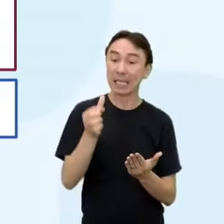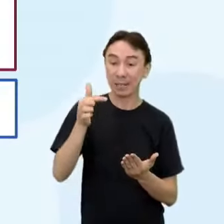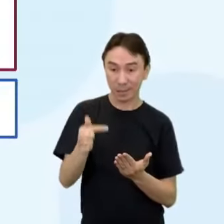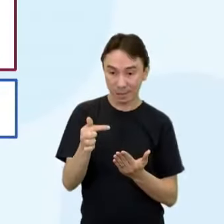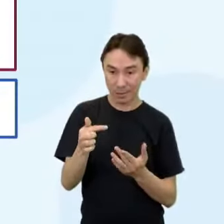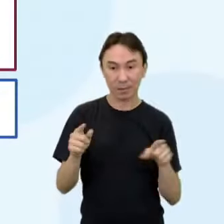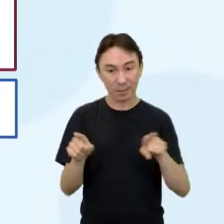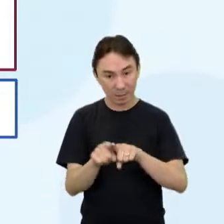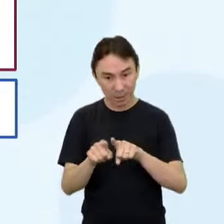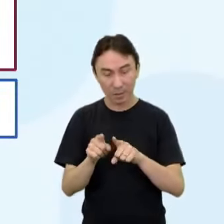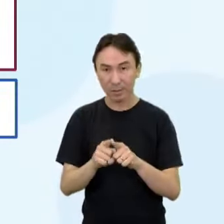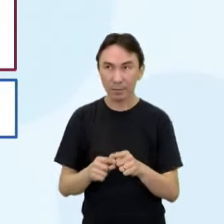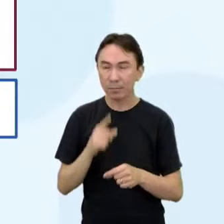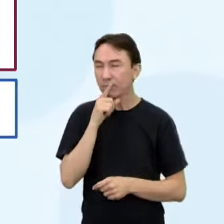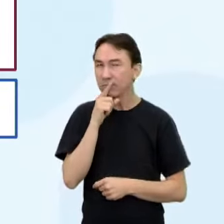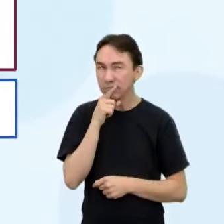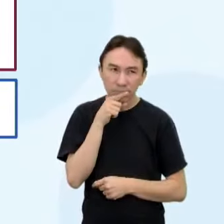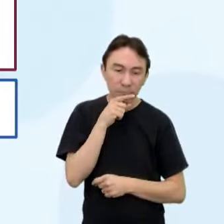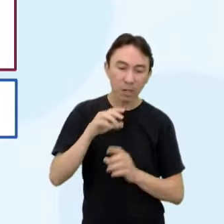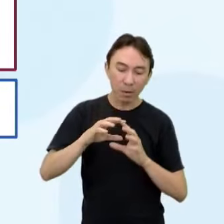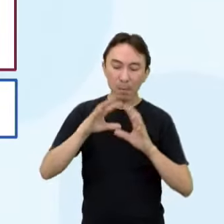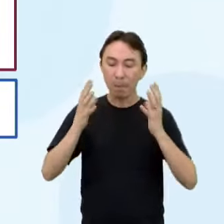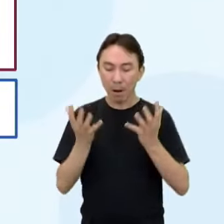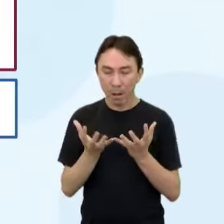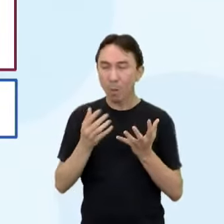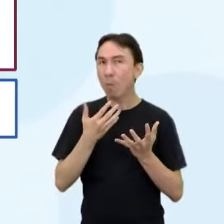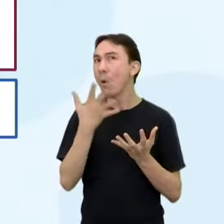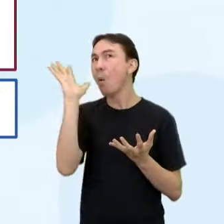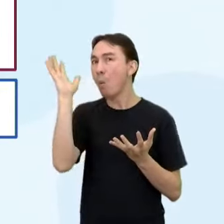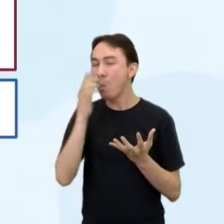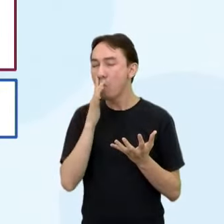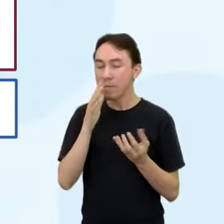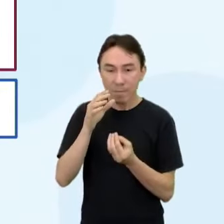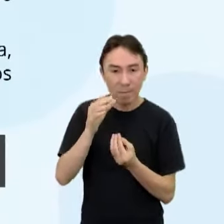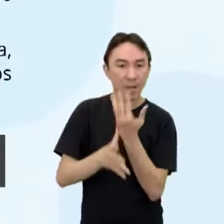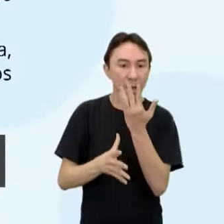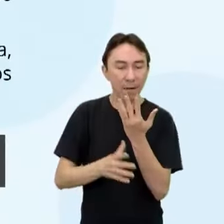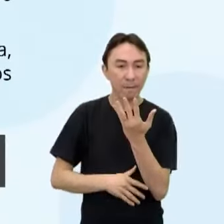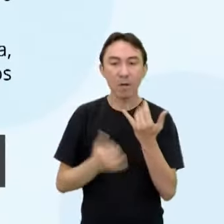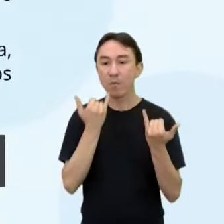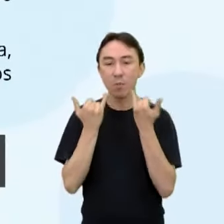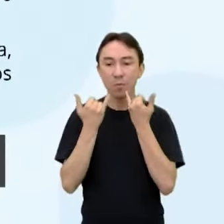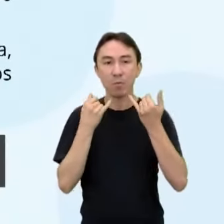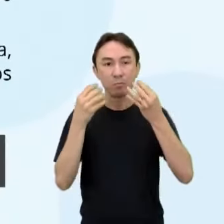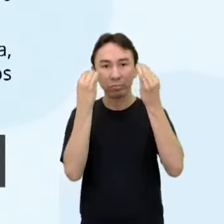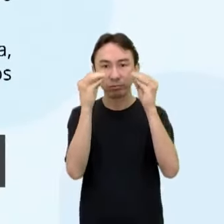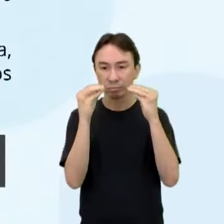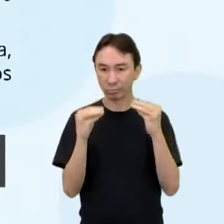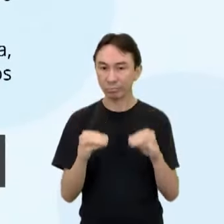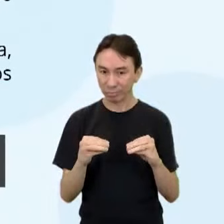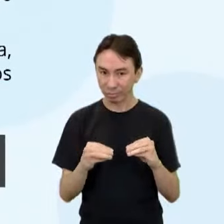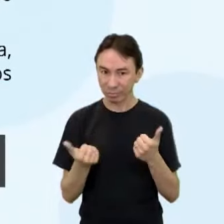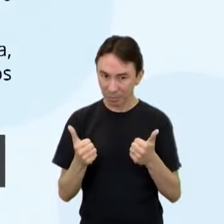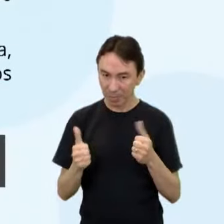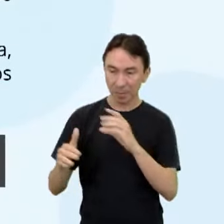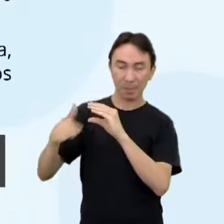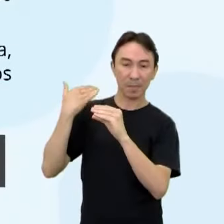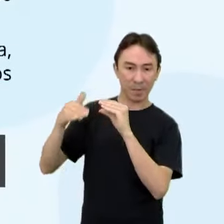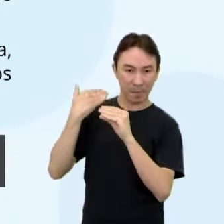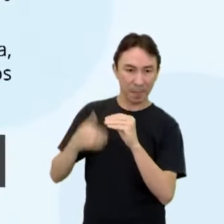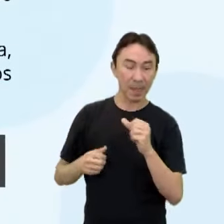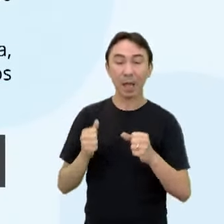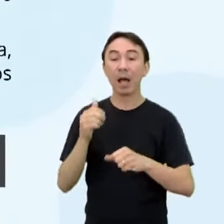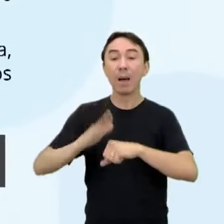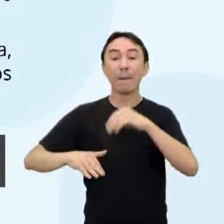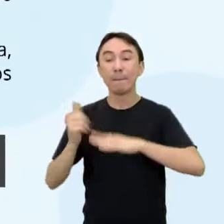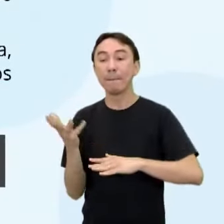um infográfico sobre um planeta que vocês queiram. Ok? Não se esqueçam de compartilhar com a gente. As habilidades para os professores estão aí na